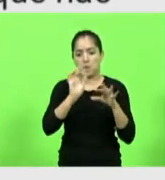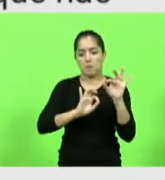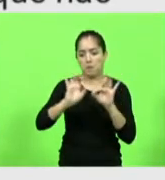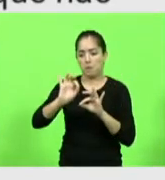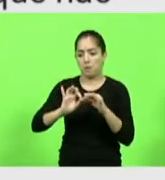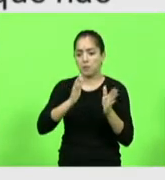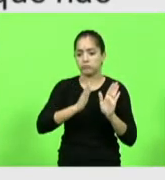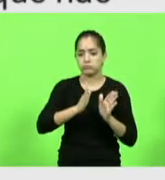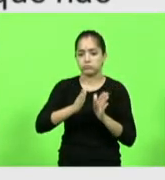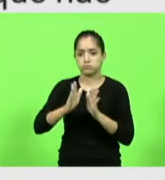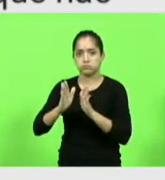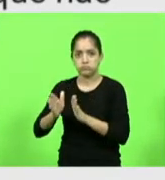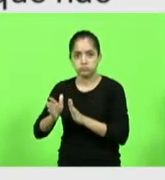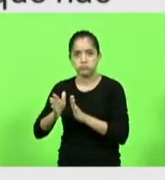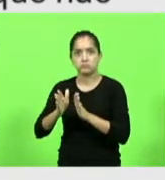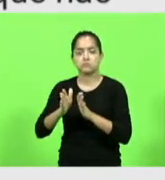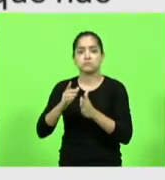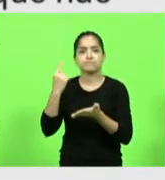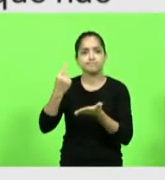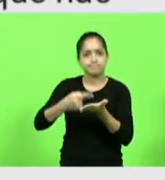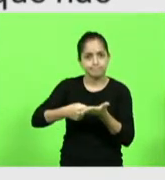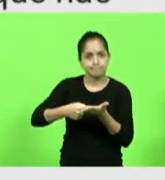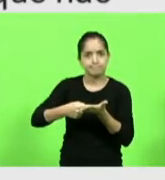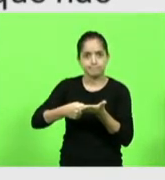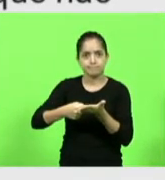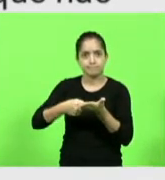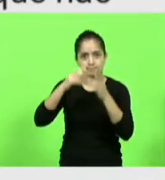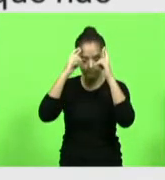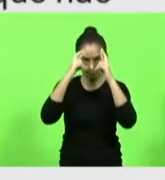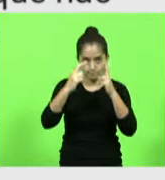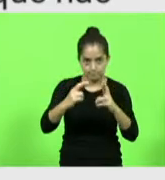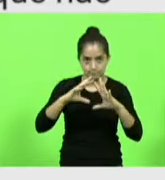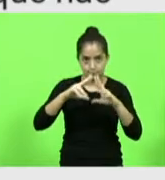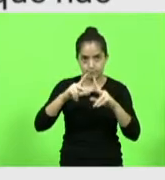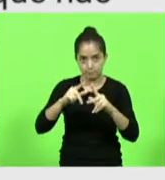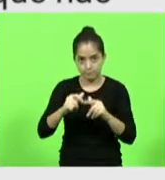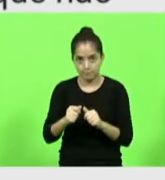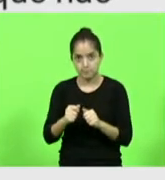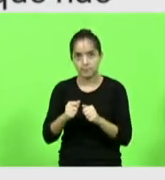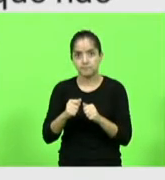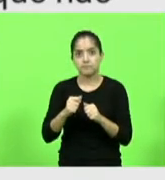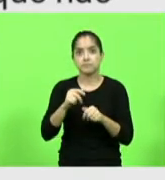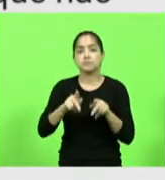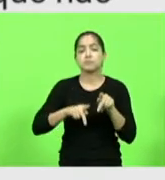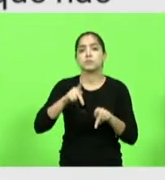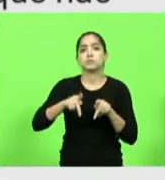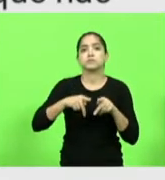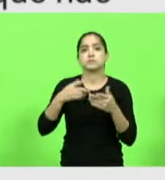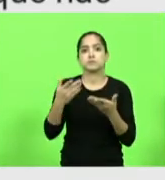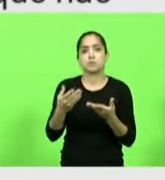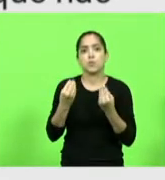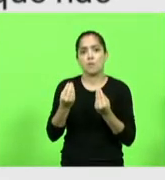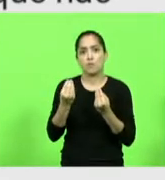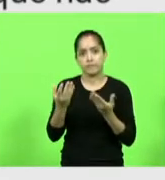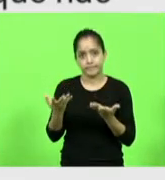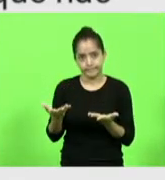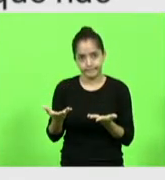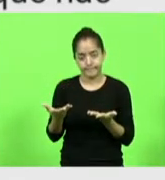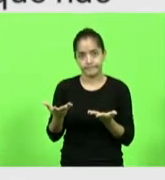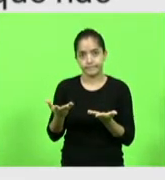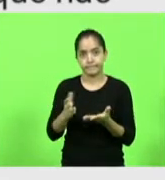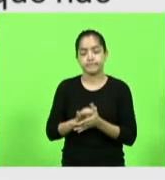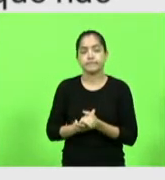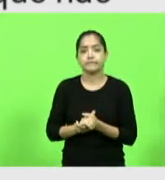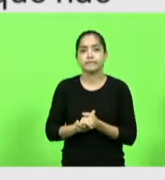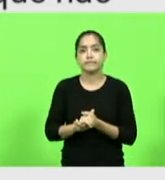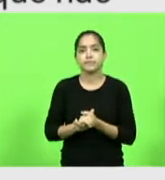com todos os compromissos em respeito aos servidores e a todos os catarinenses. Senhores, como que a gente pode